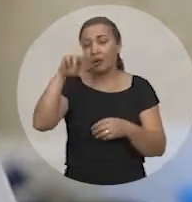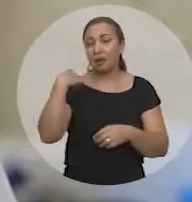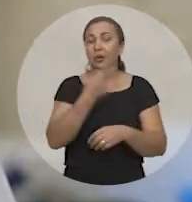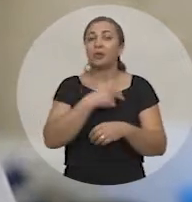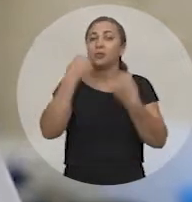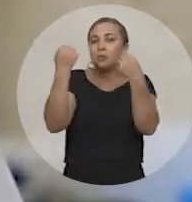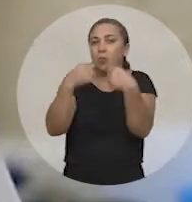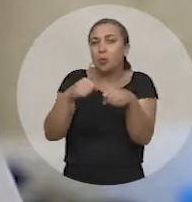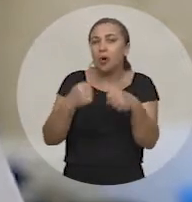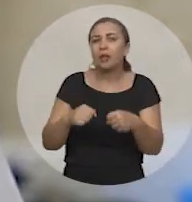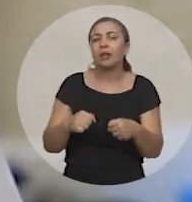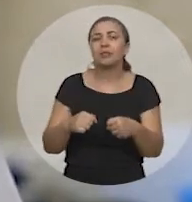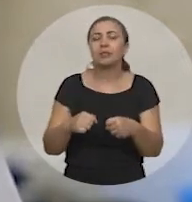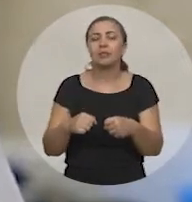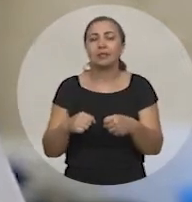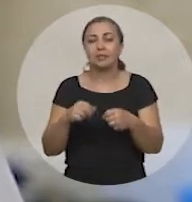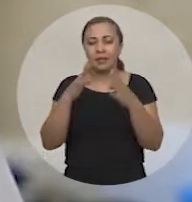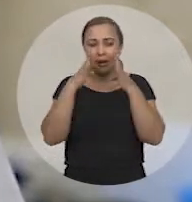alguma forma,